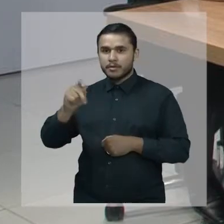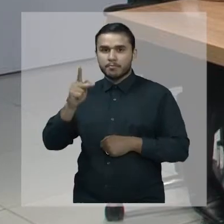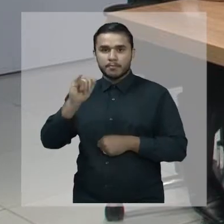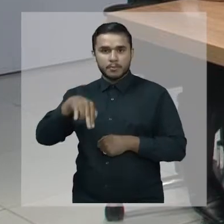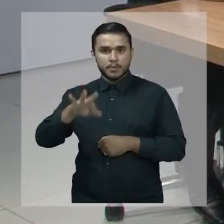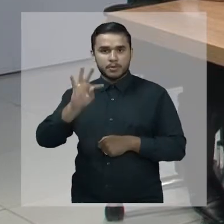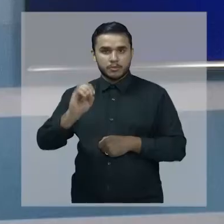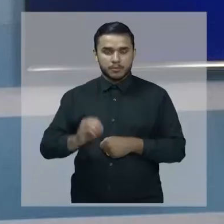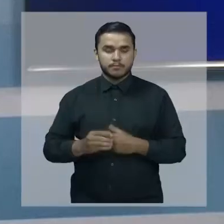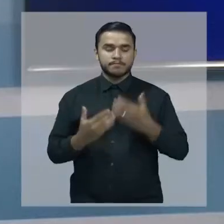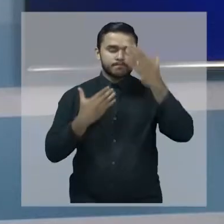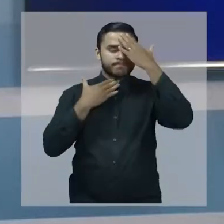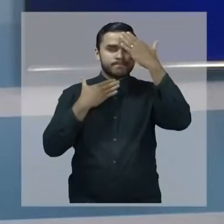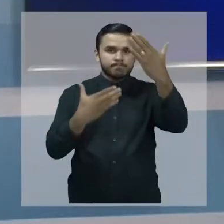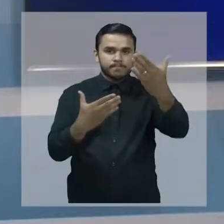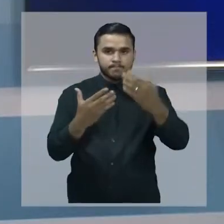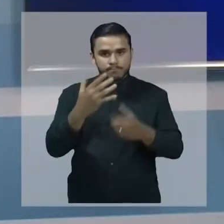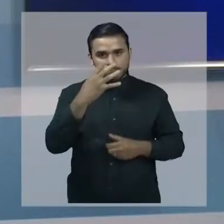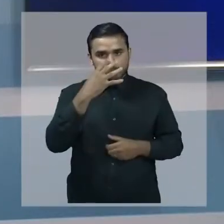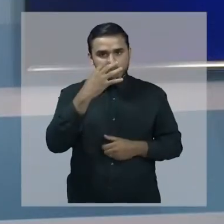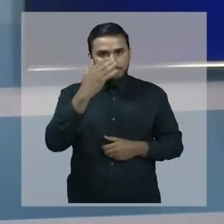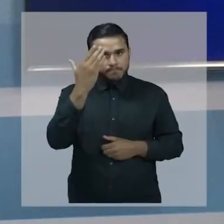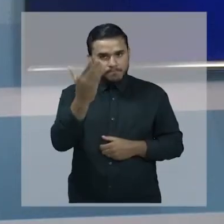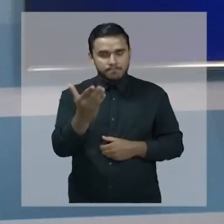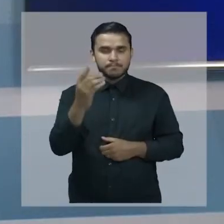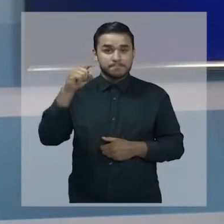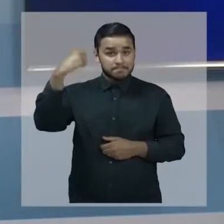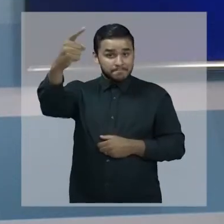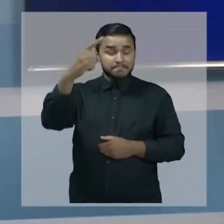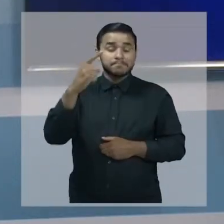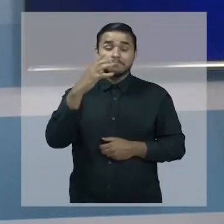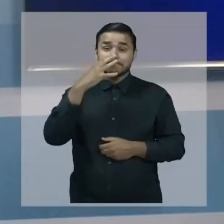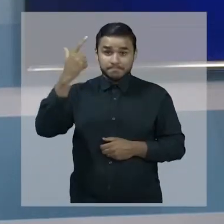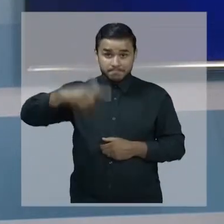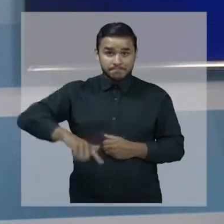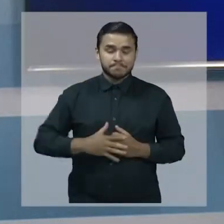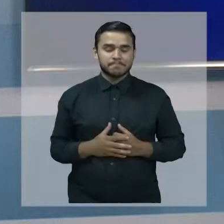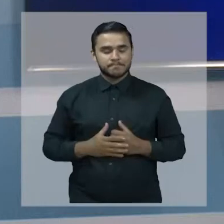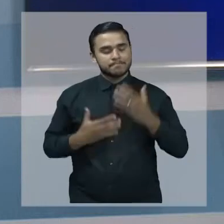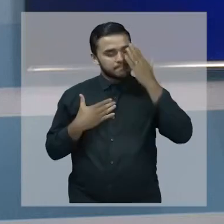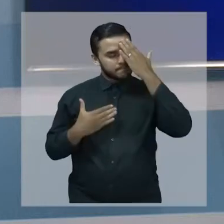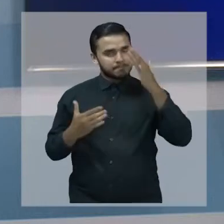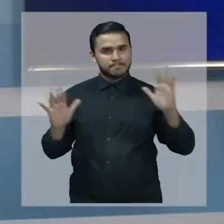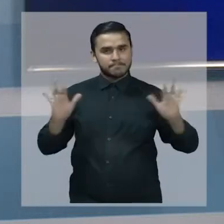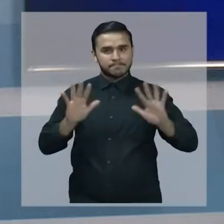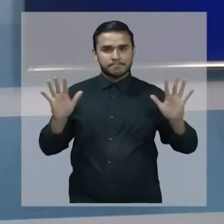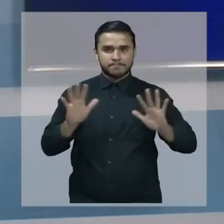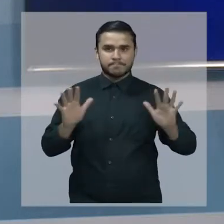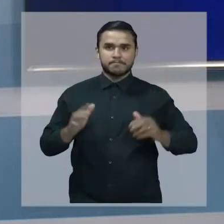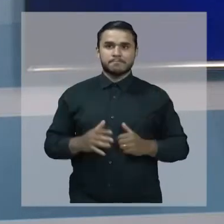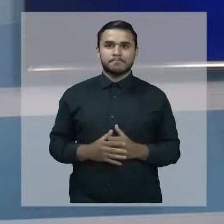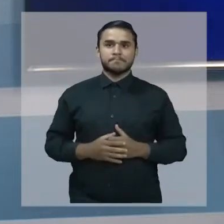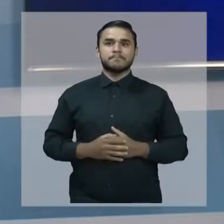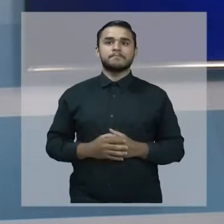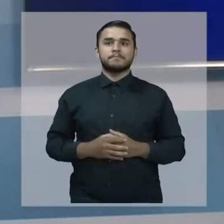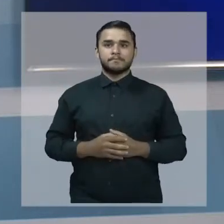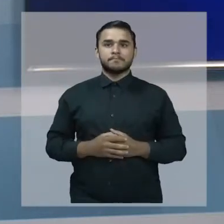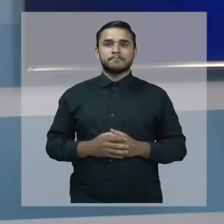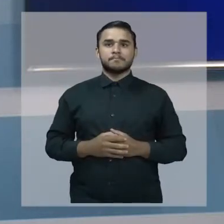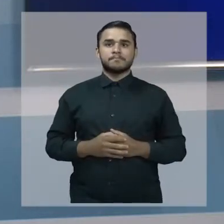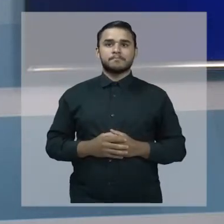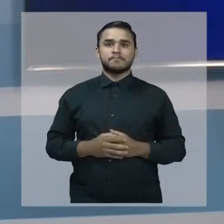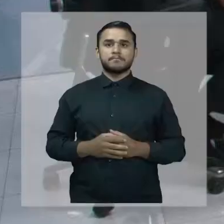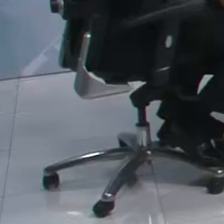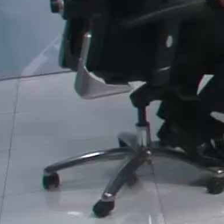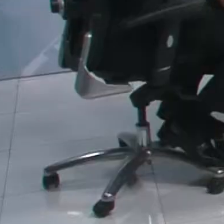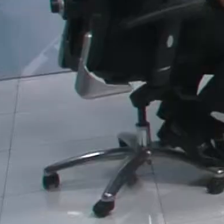Maia Pinto e, em especial, agradecendo a você, assinante, com um convite para um próximo Observatório. Muito obrigado. E